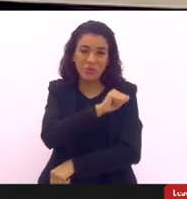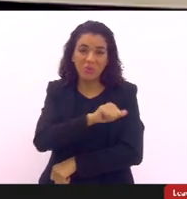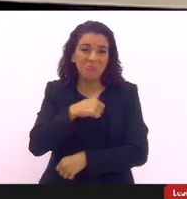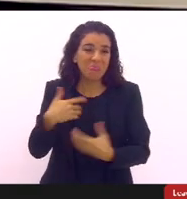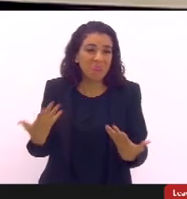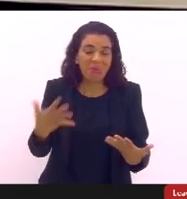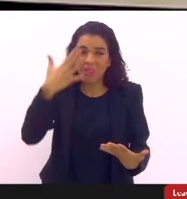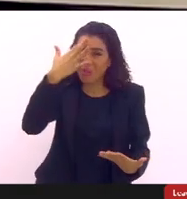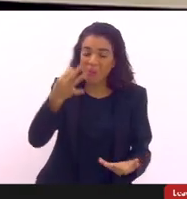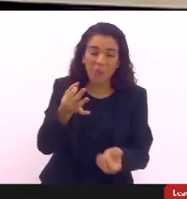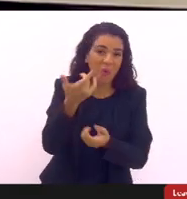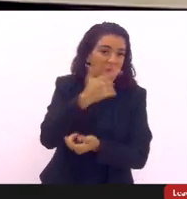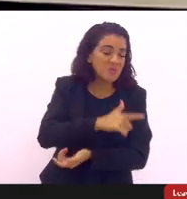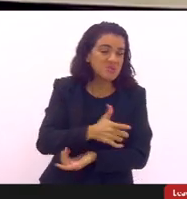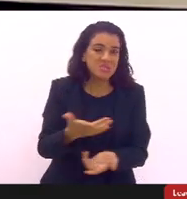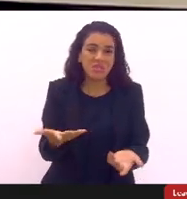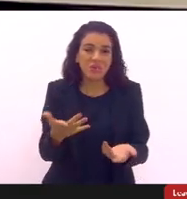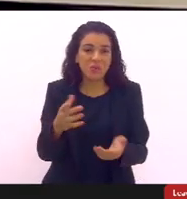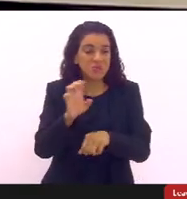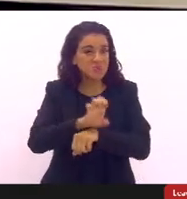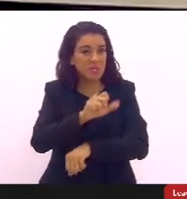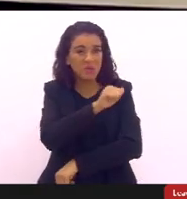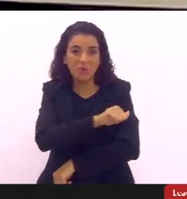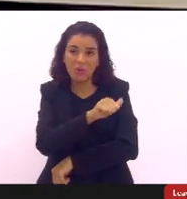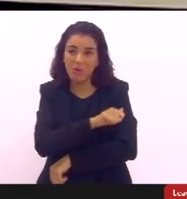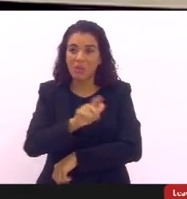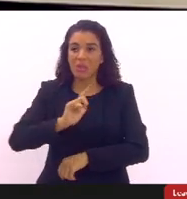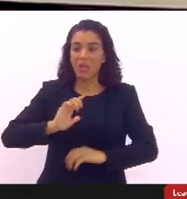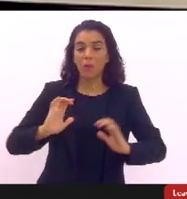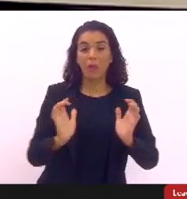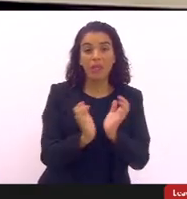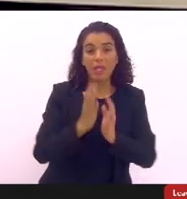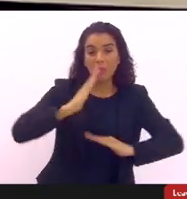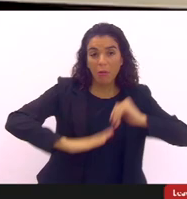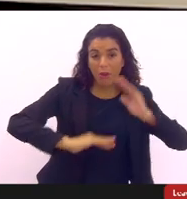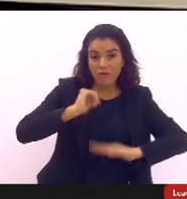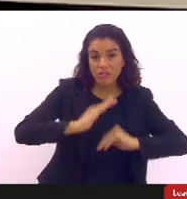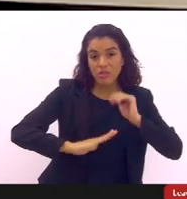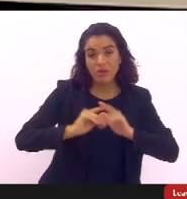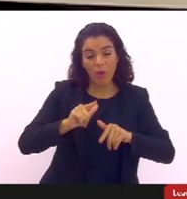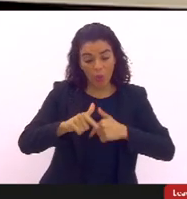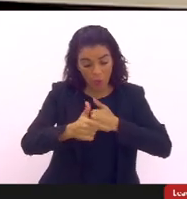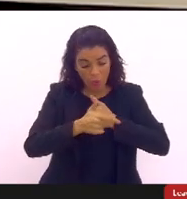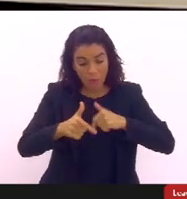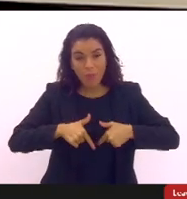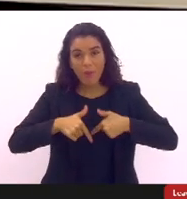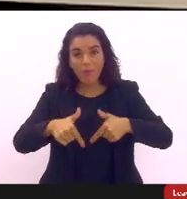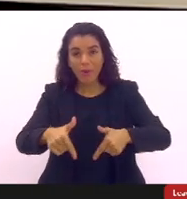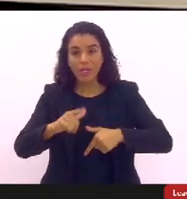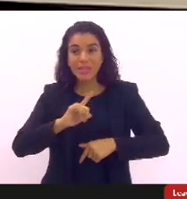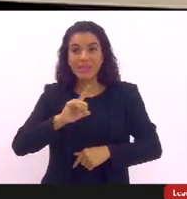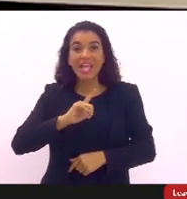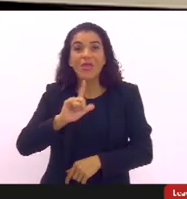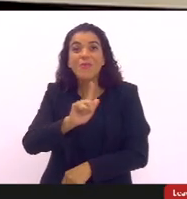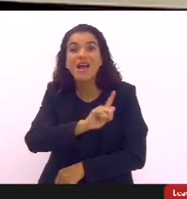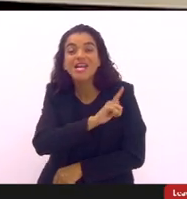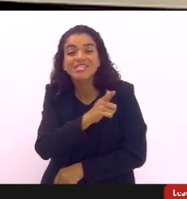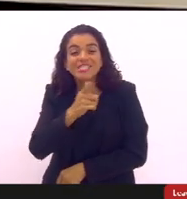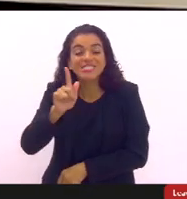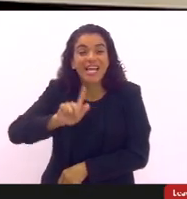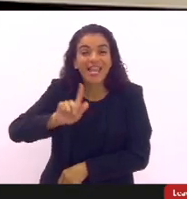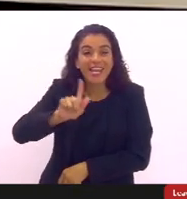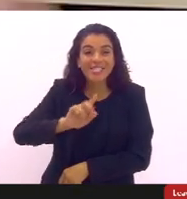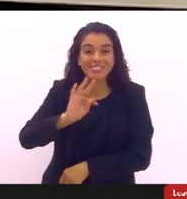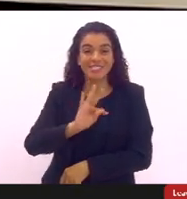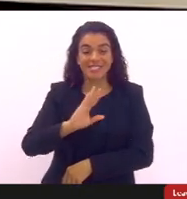é incompreensível, porque o Estado do Rio de Janeiro faz isso, tem uma equipe técnica só para fazer isso, sabe, tem uma gerência de